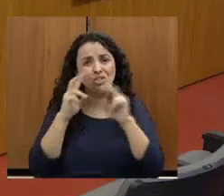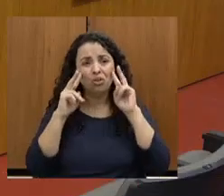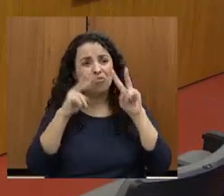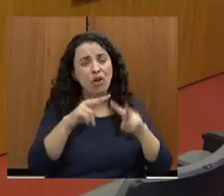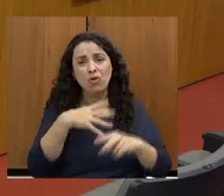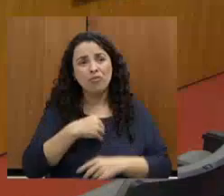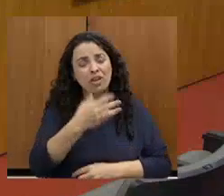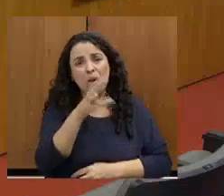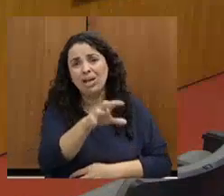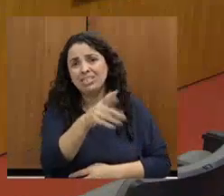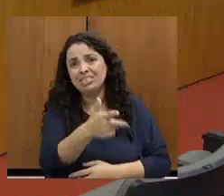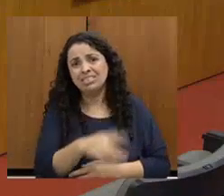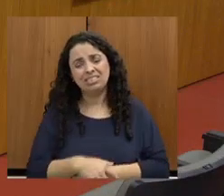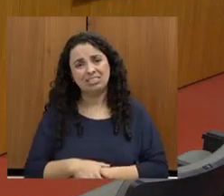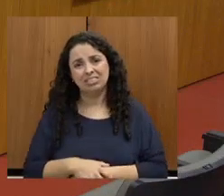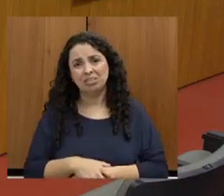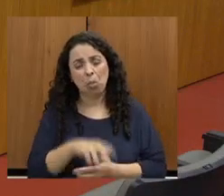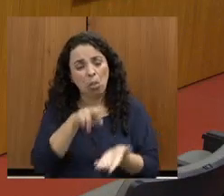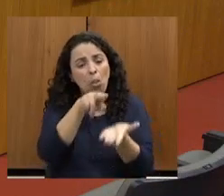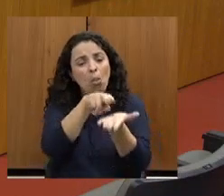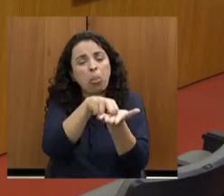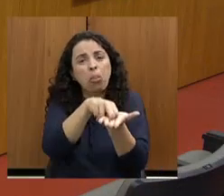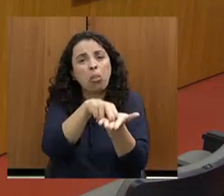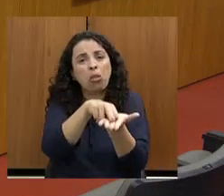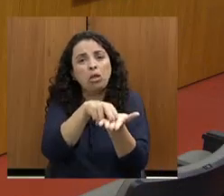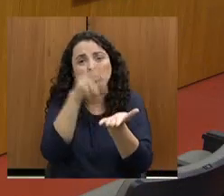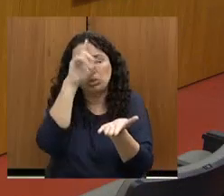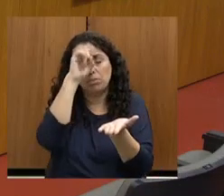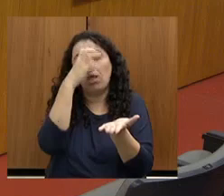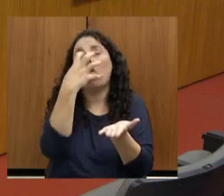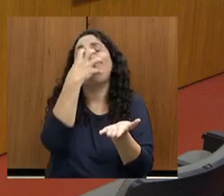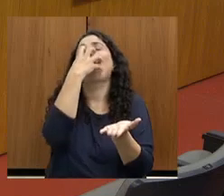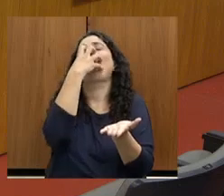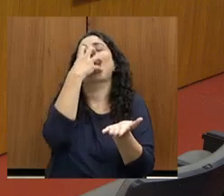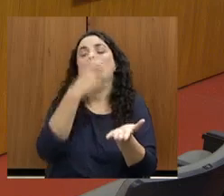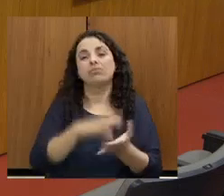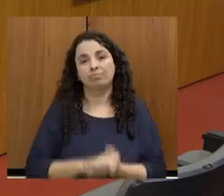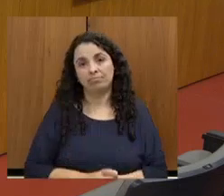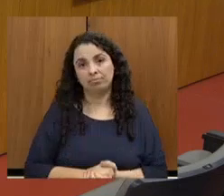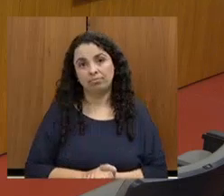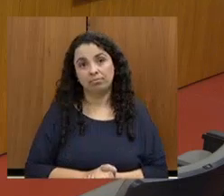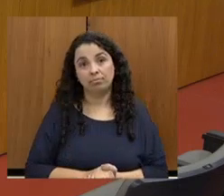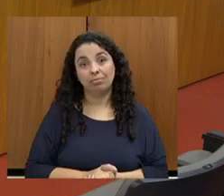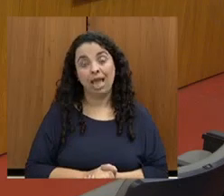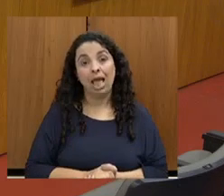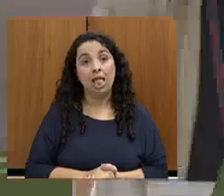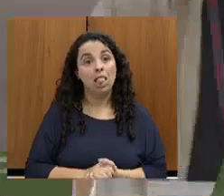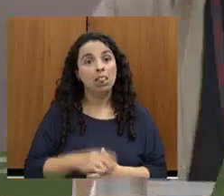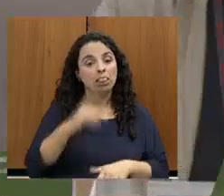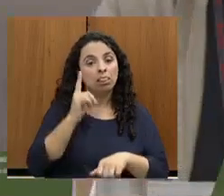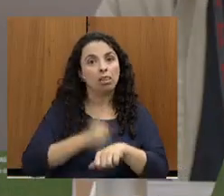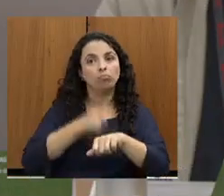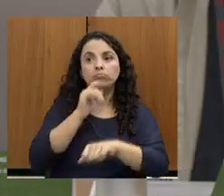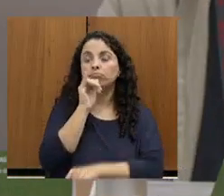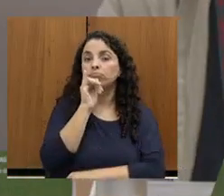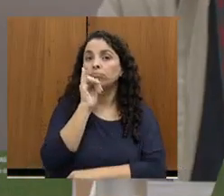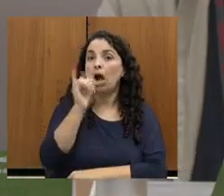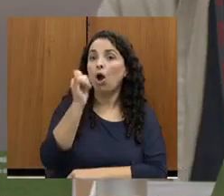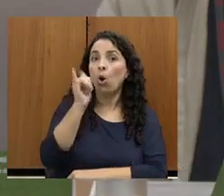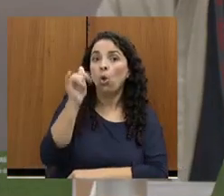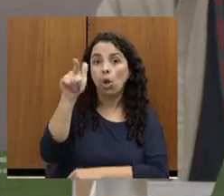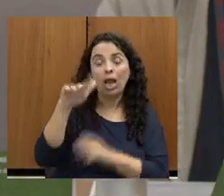O episódio foi imediatamente narrado à escola na esperança de que eles me